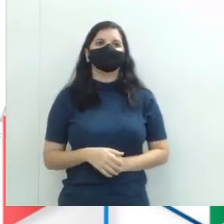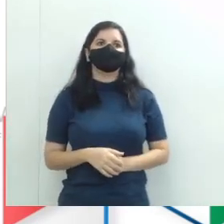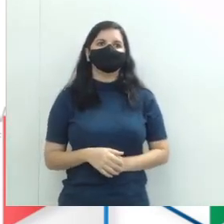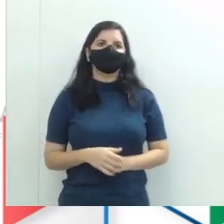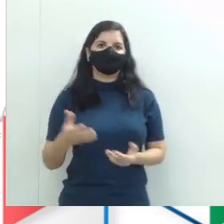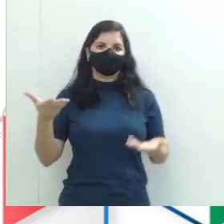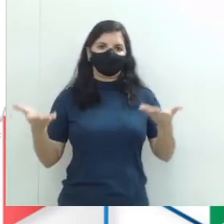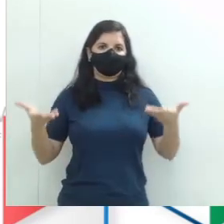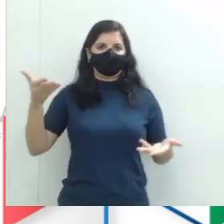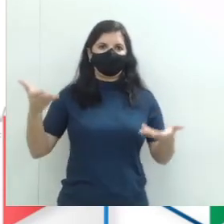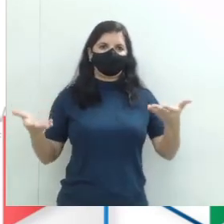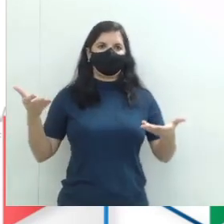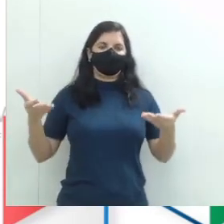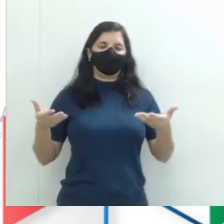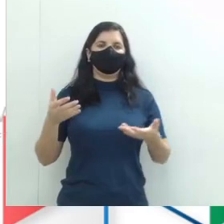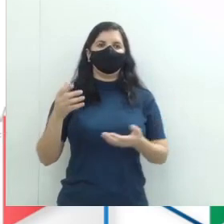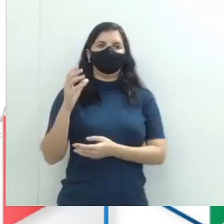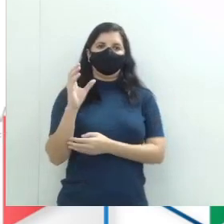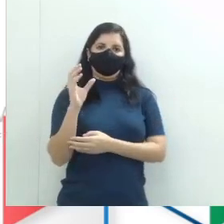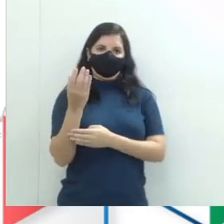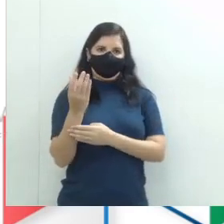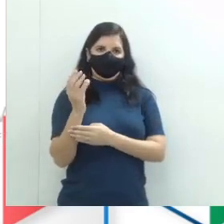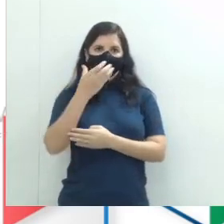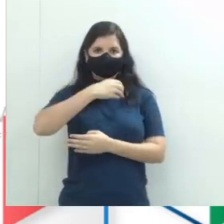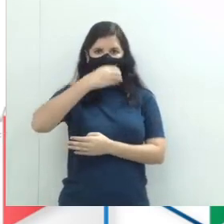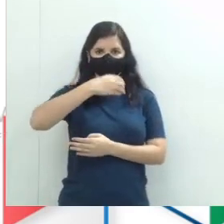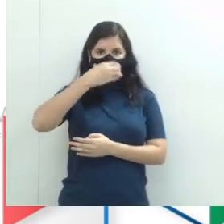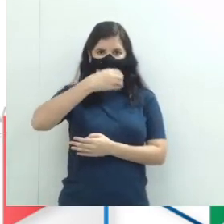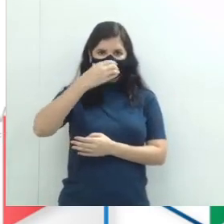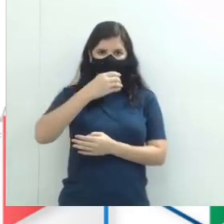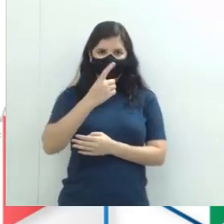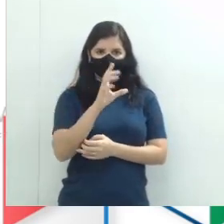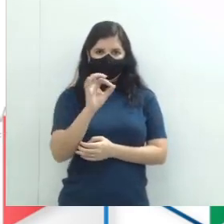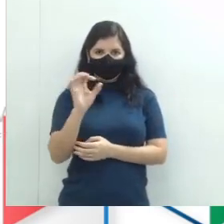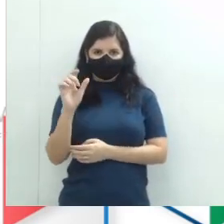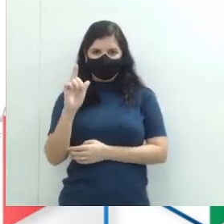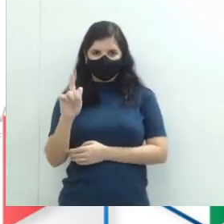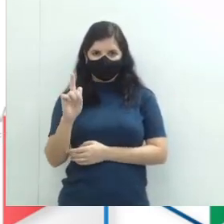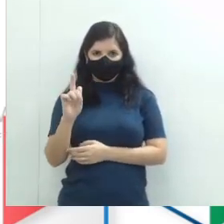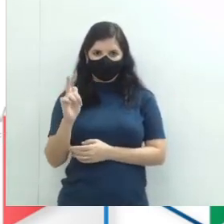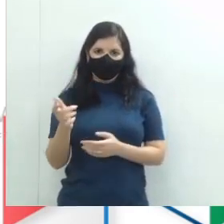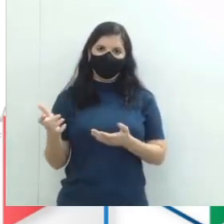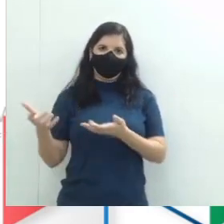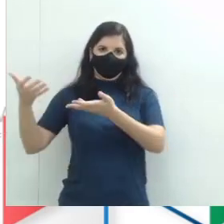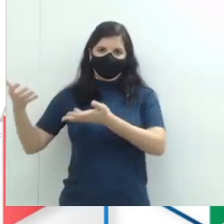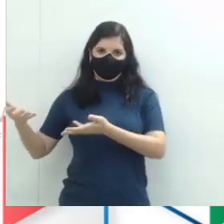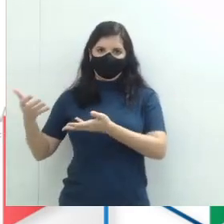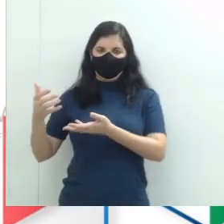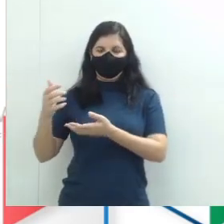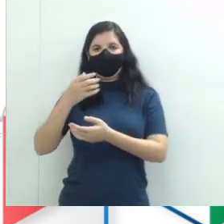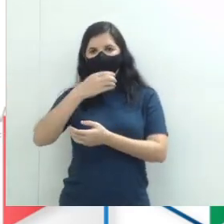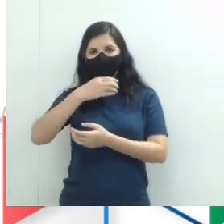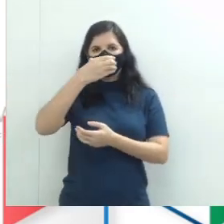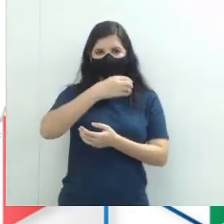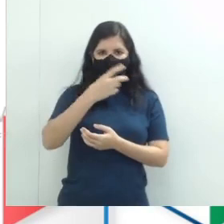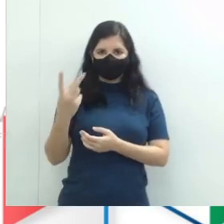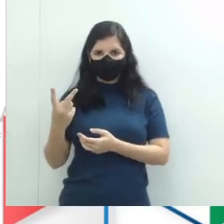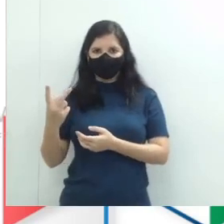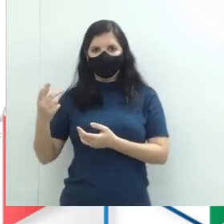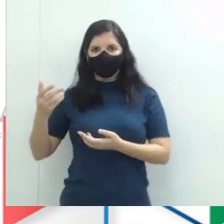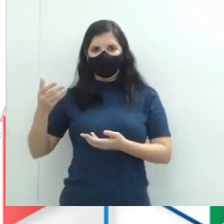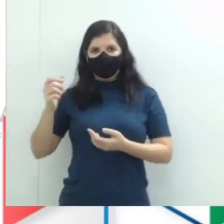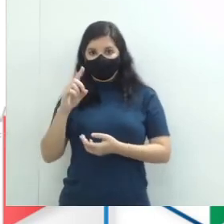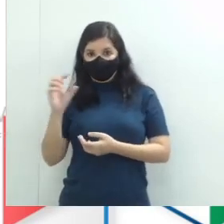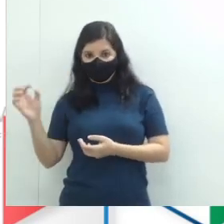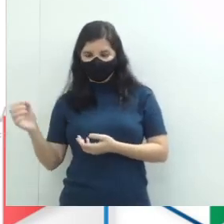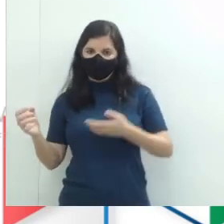uma balança com a pera de um lado, a maçã mais 100 gramas do outro. E aí outra balança, duas maçãs mais 100 gramas. E do